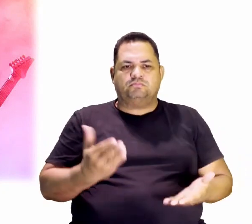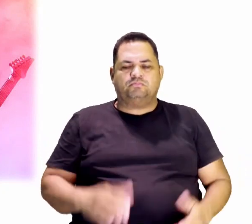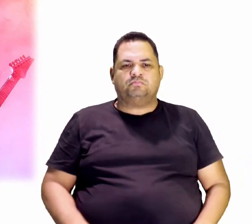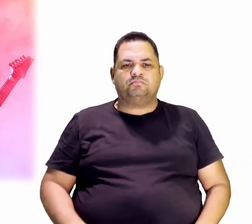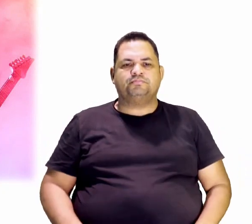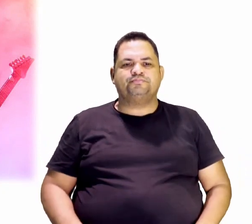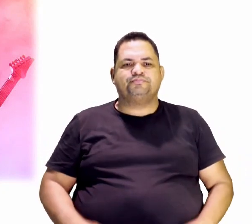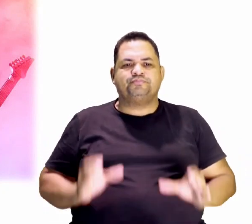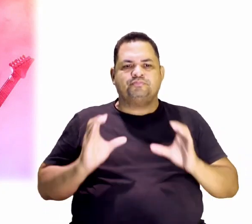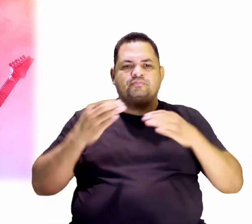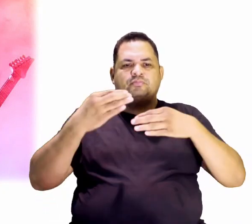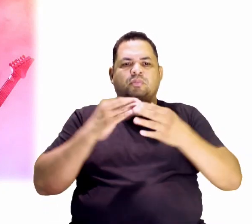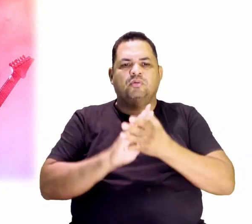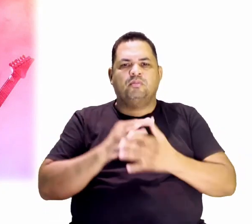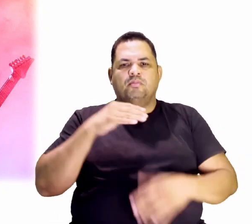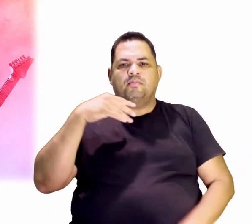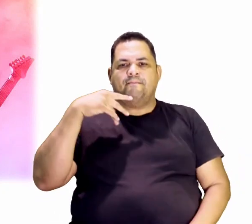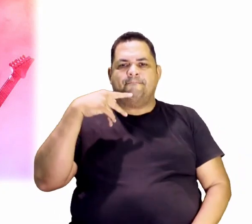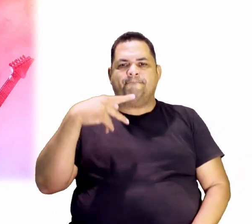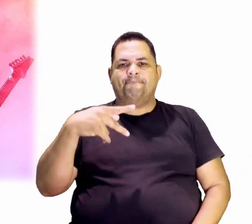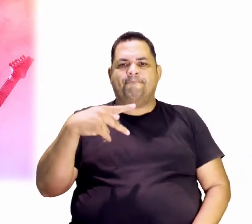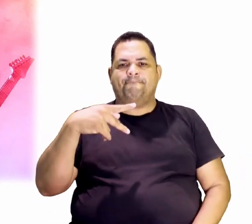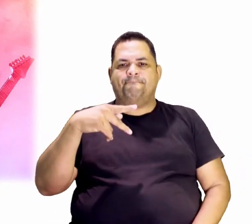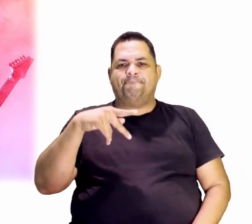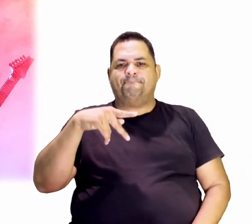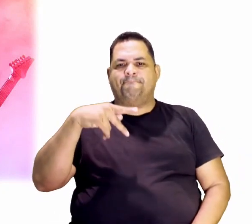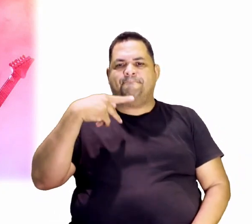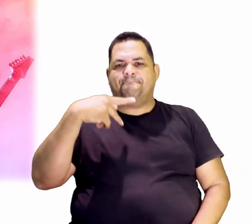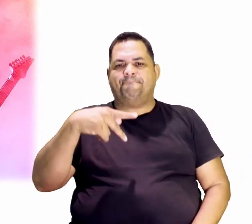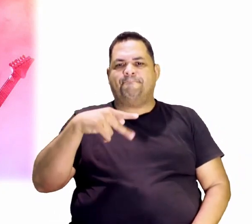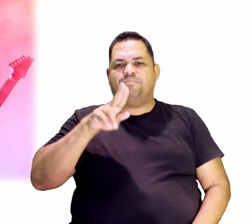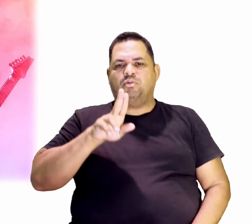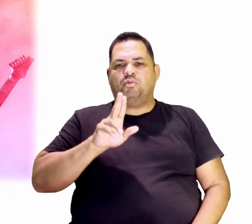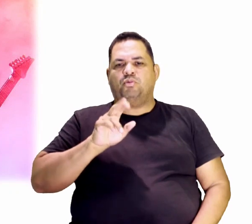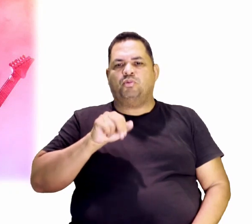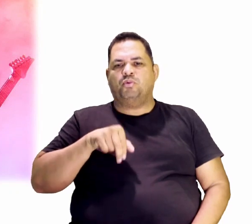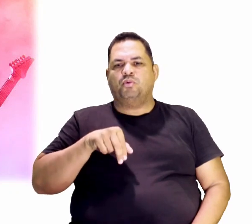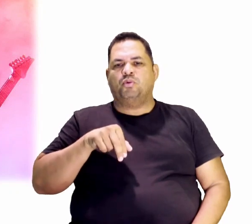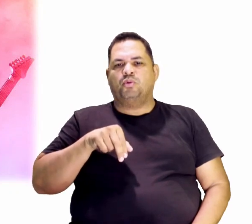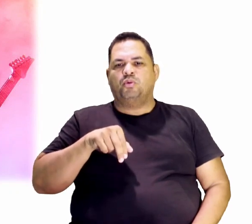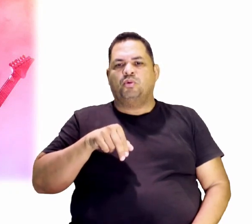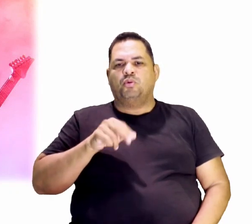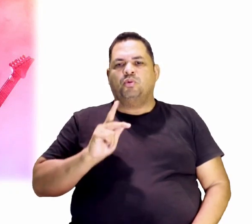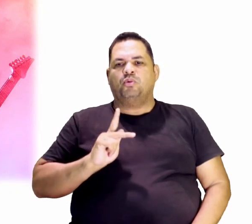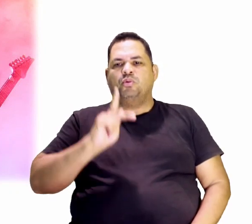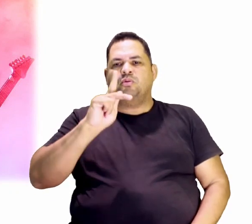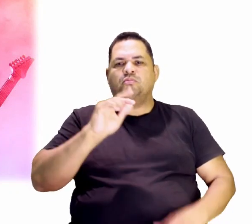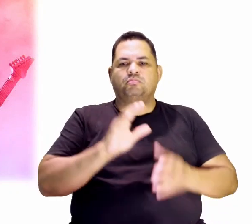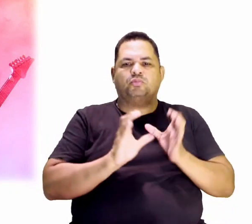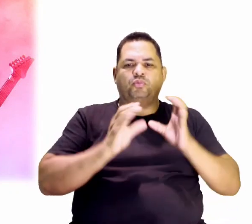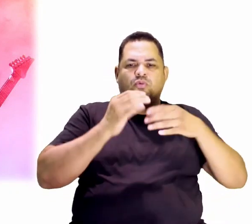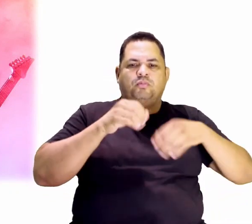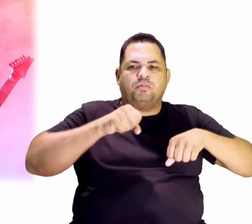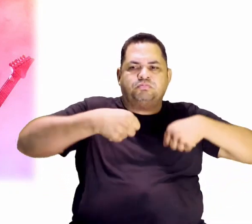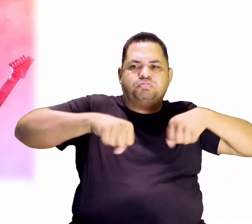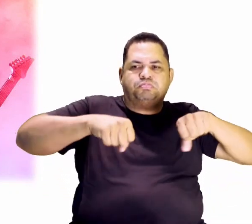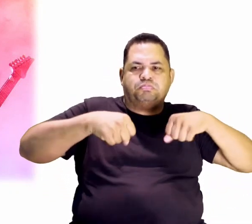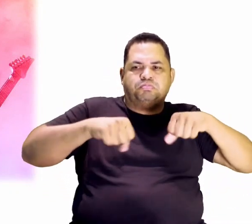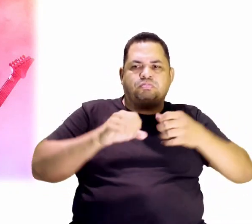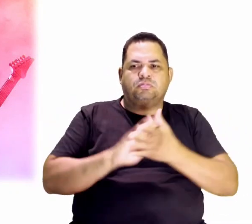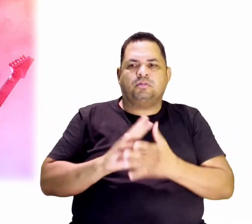tribo punk, né? Que é esse estilo aí que a gente está apresentando, uma tribo de motoqueiros, uma tribo de hippie.